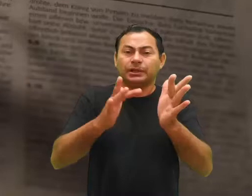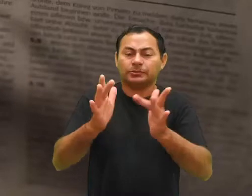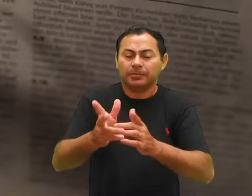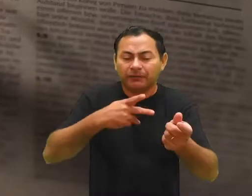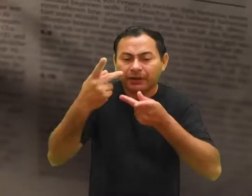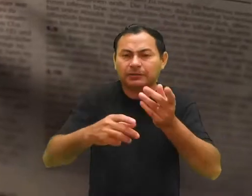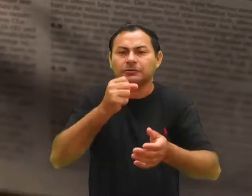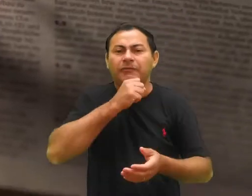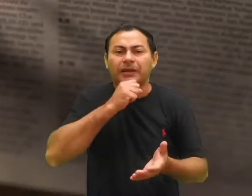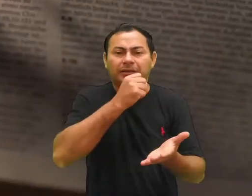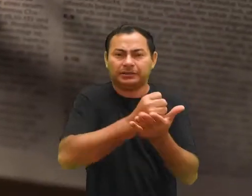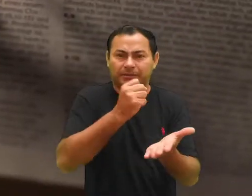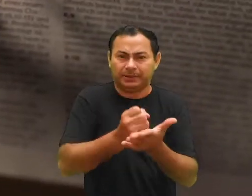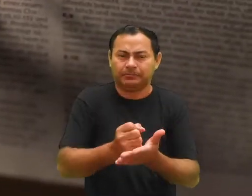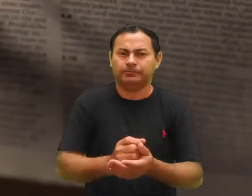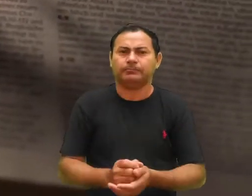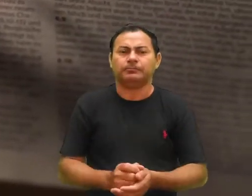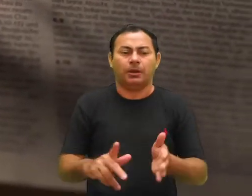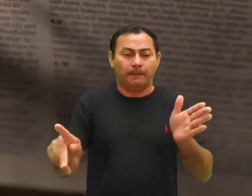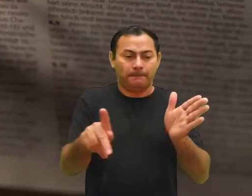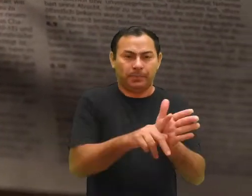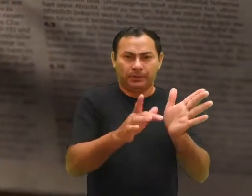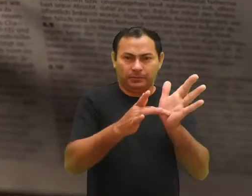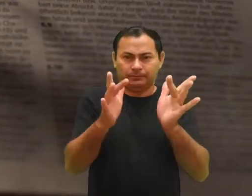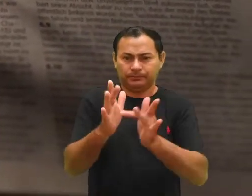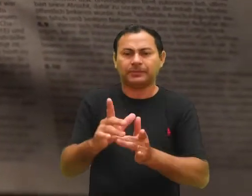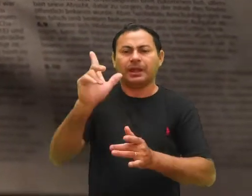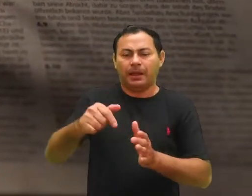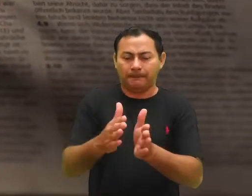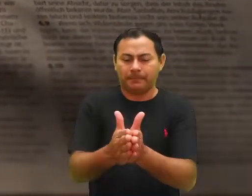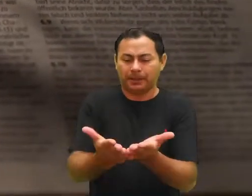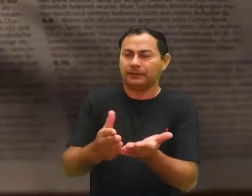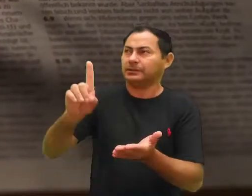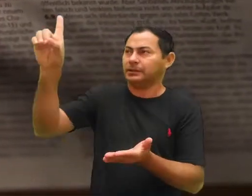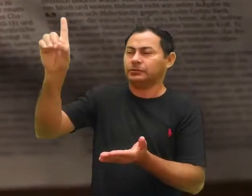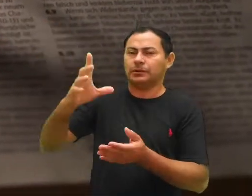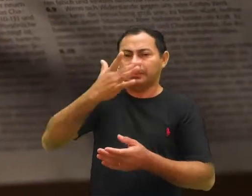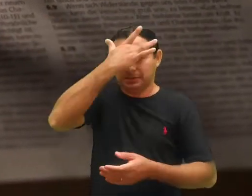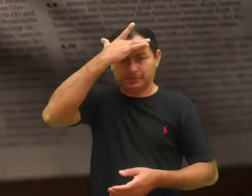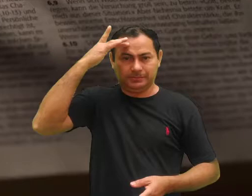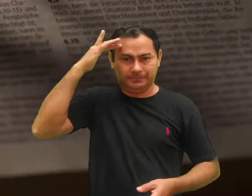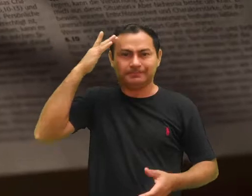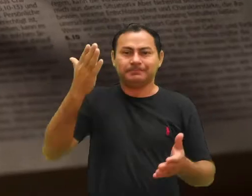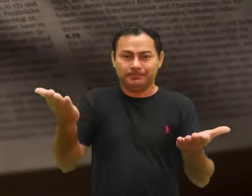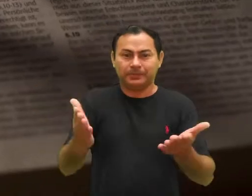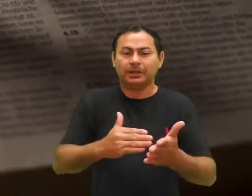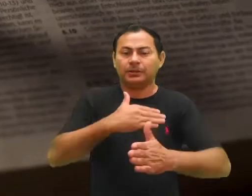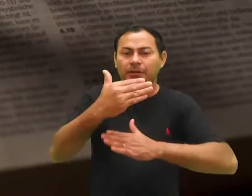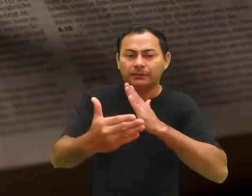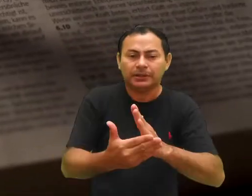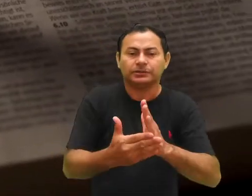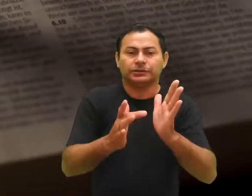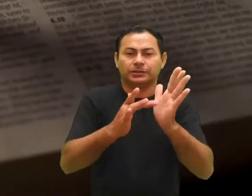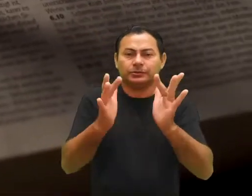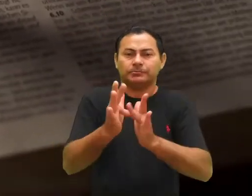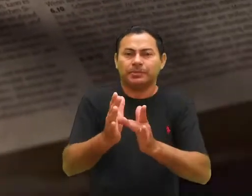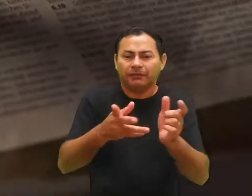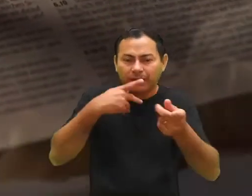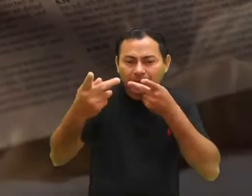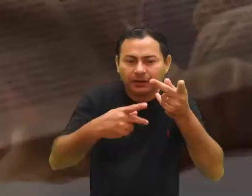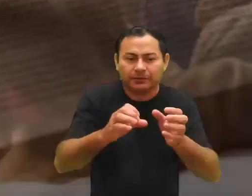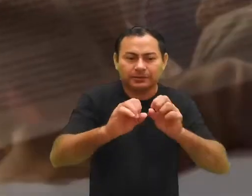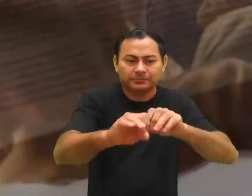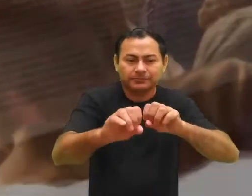Escrituras, ele estava falando do Velho Testamento. O próprio Jesus era a palavra de Deus para o homem. Toda vez que